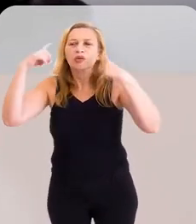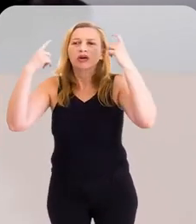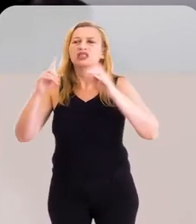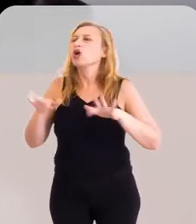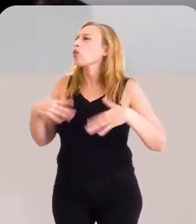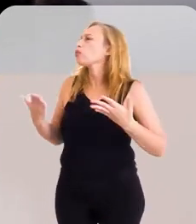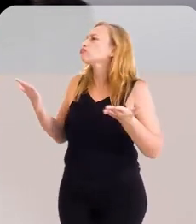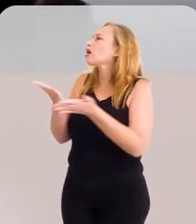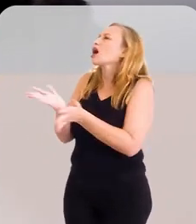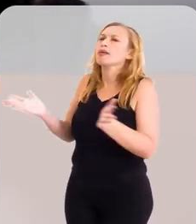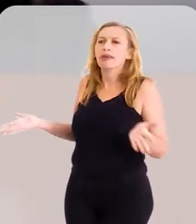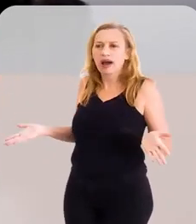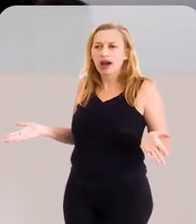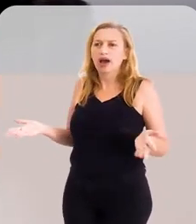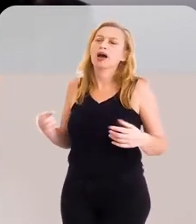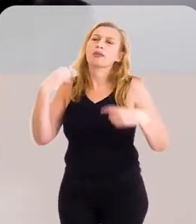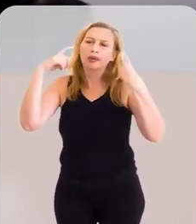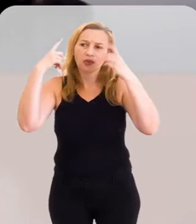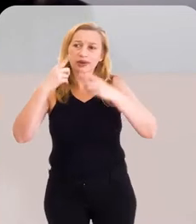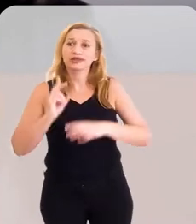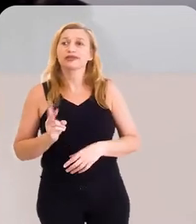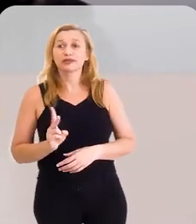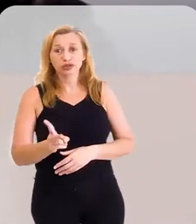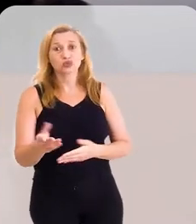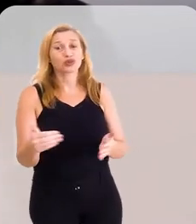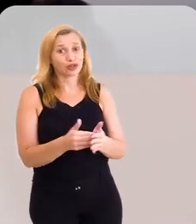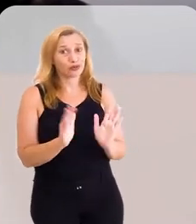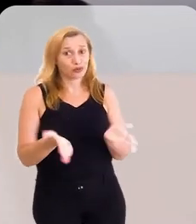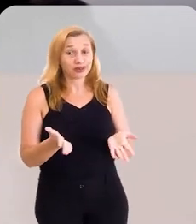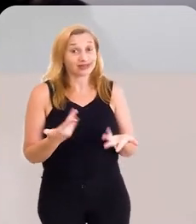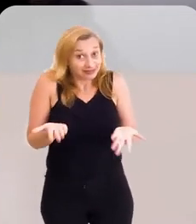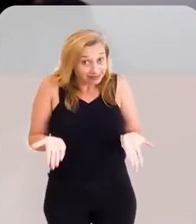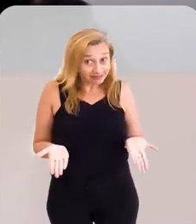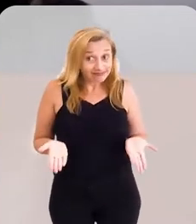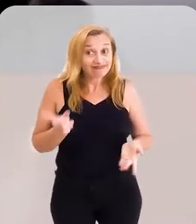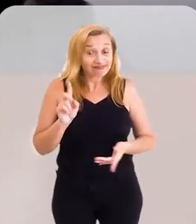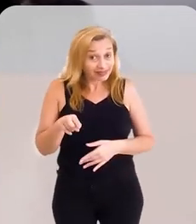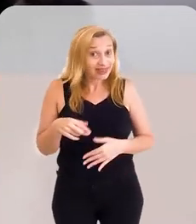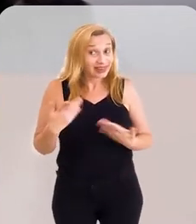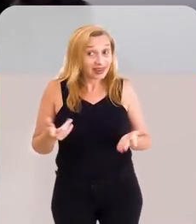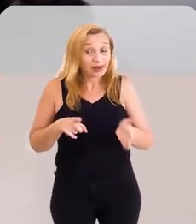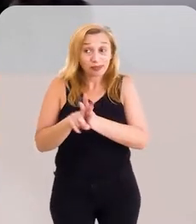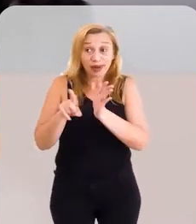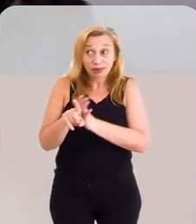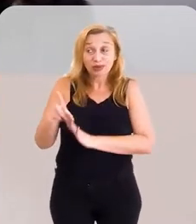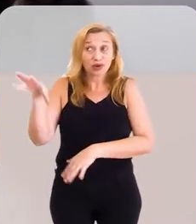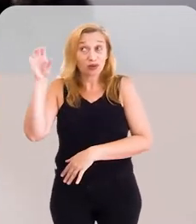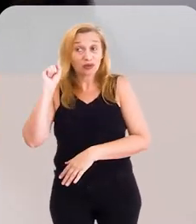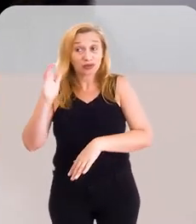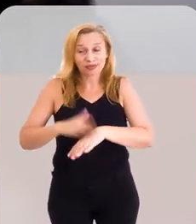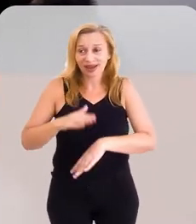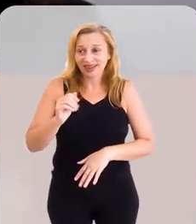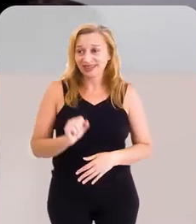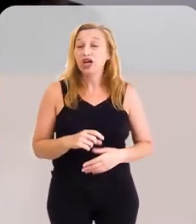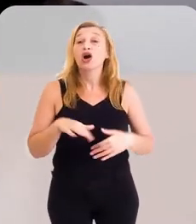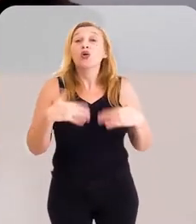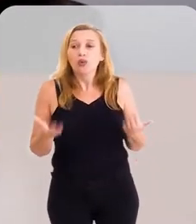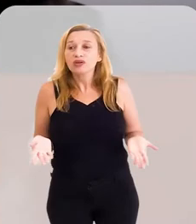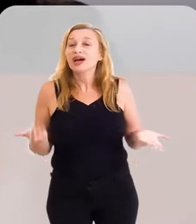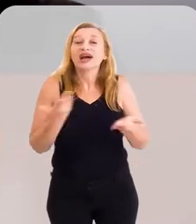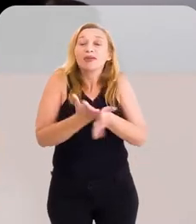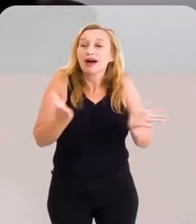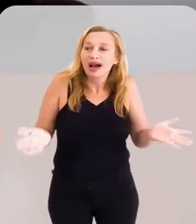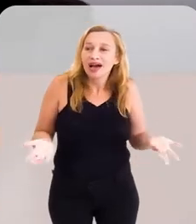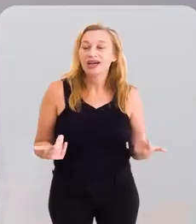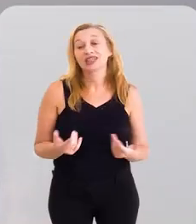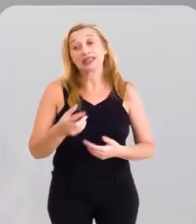preocupação de quando é que isso vai acabar. Aliás, essa preocupação está conosco até hoje, né? É uma das perguntas que eu mais ouço. Quando é que